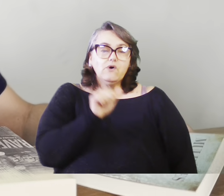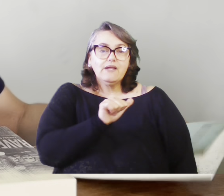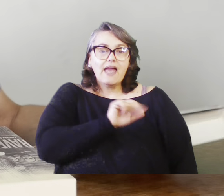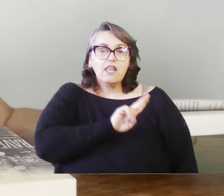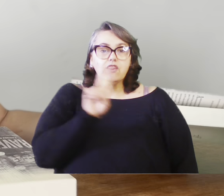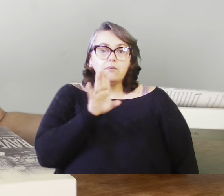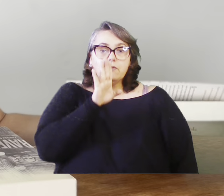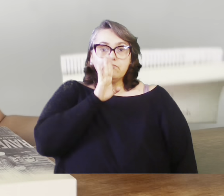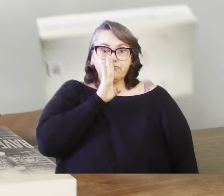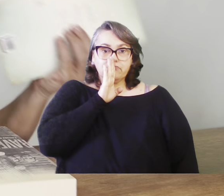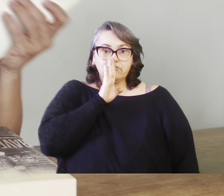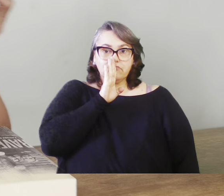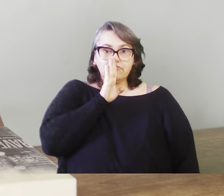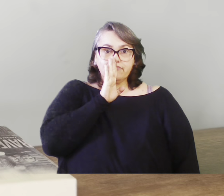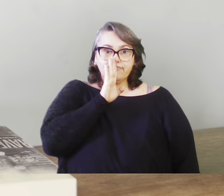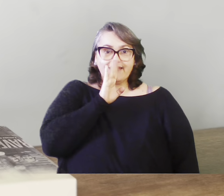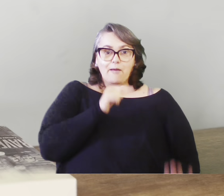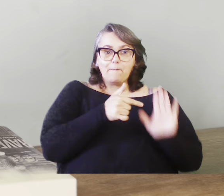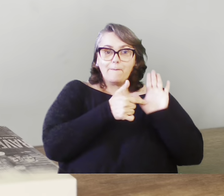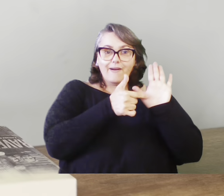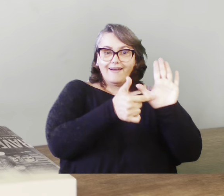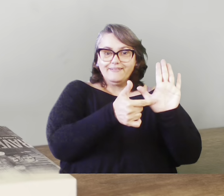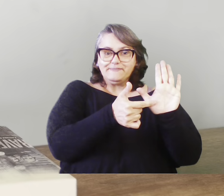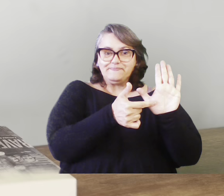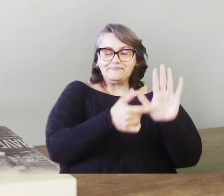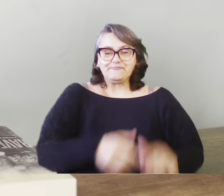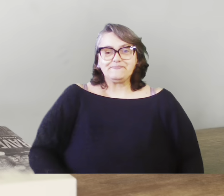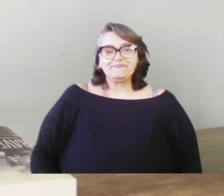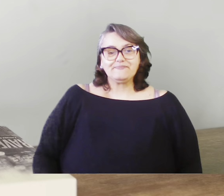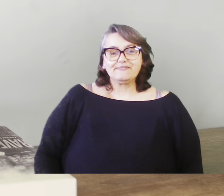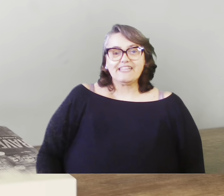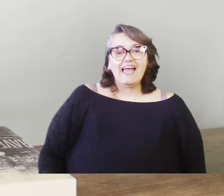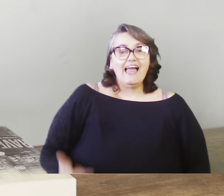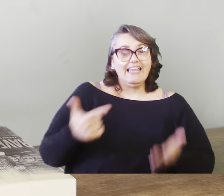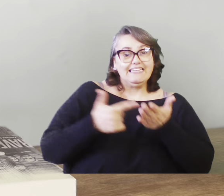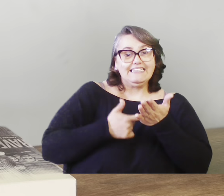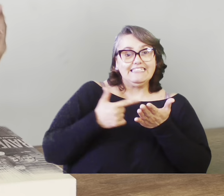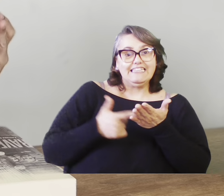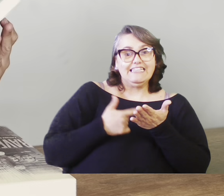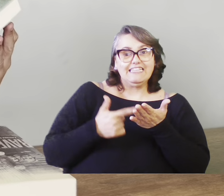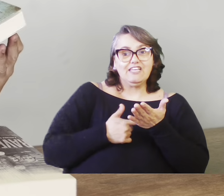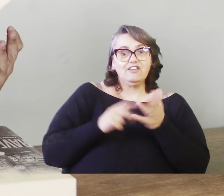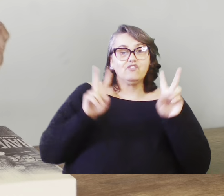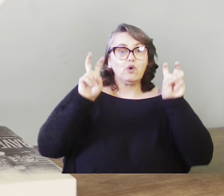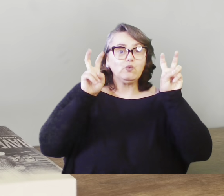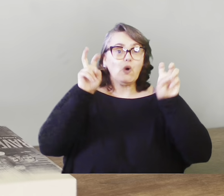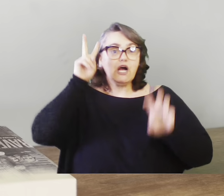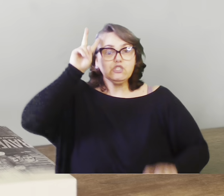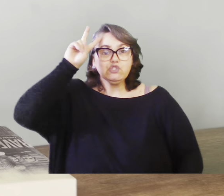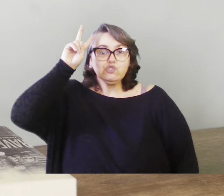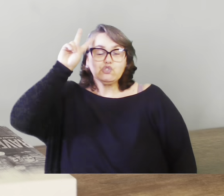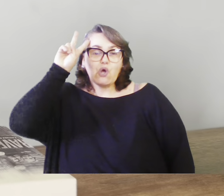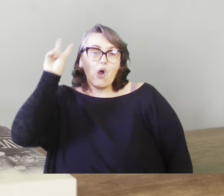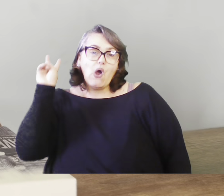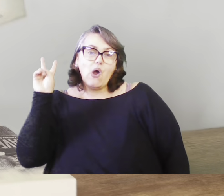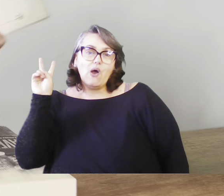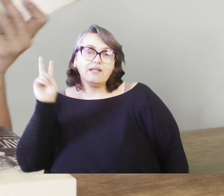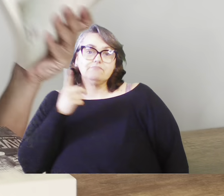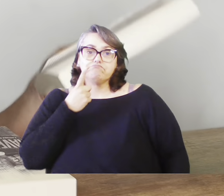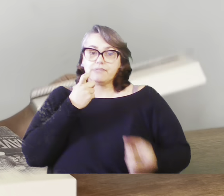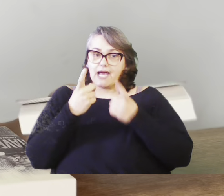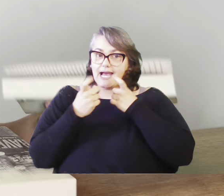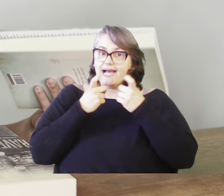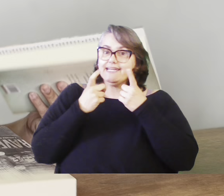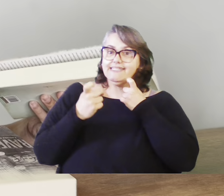livro Mulheres Sem Nome, é esse livro aqui. Esse livro, ele retrata